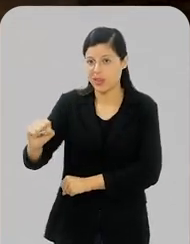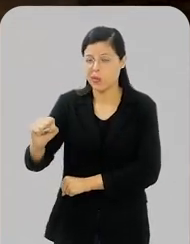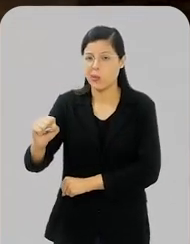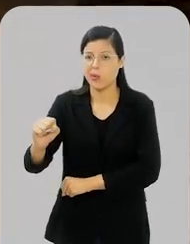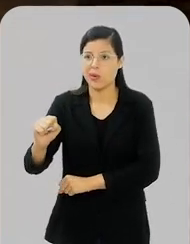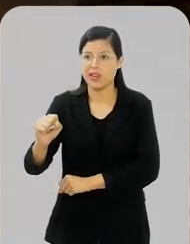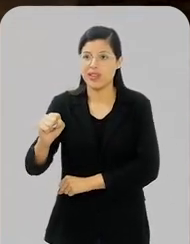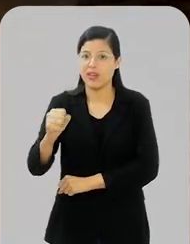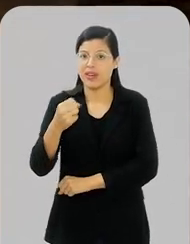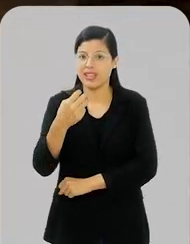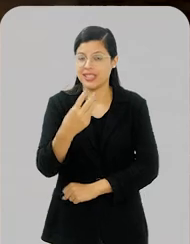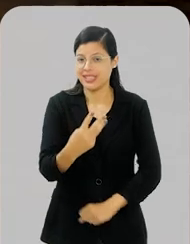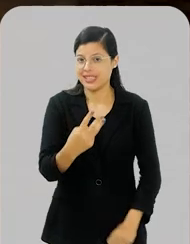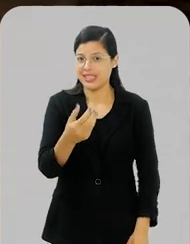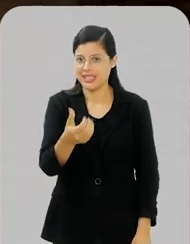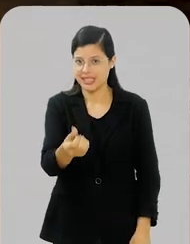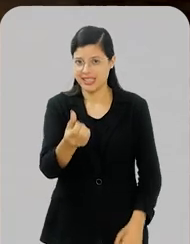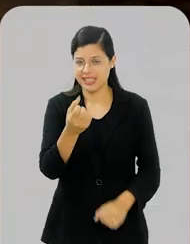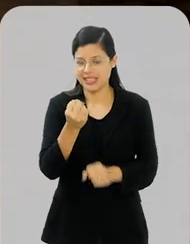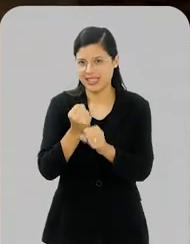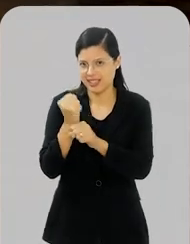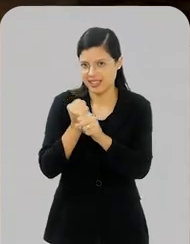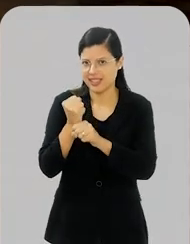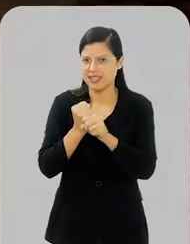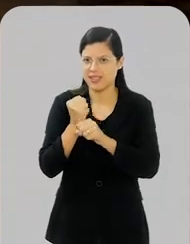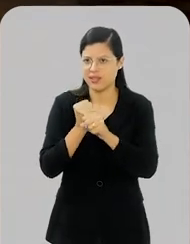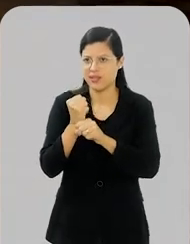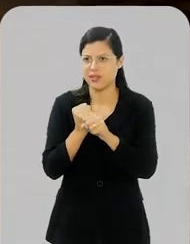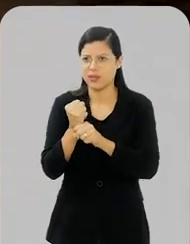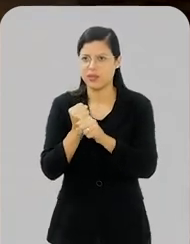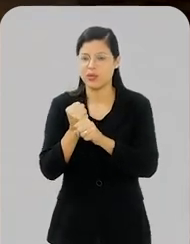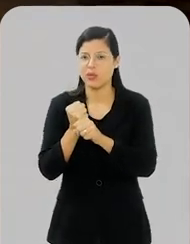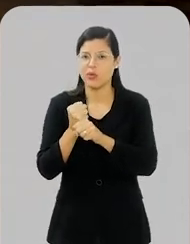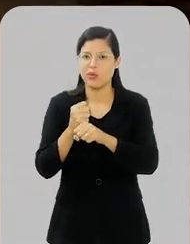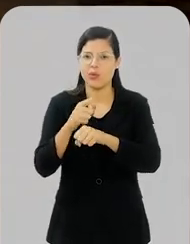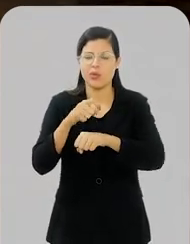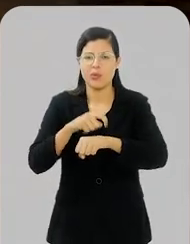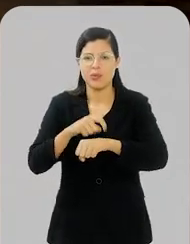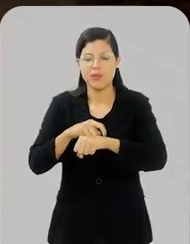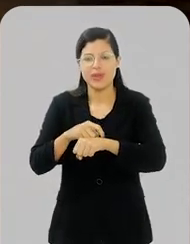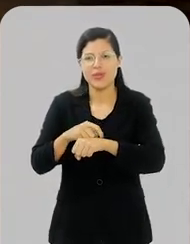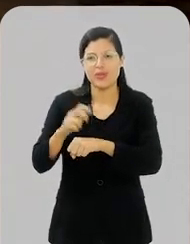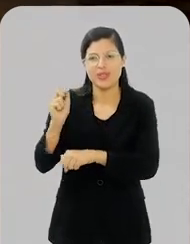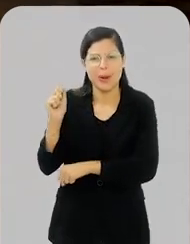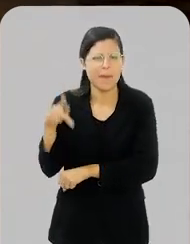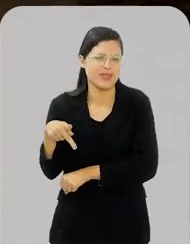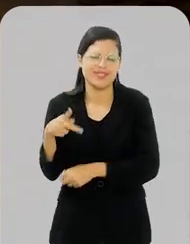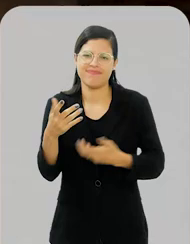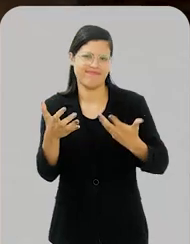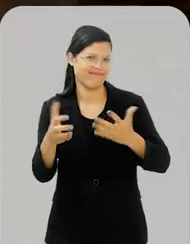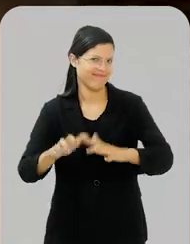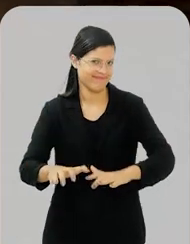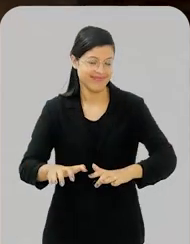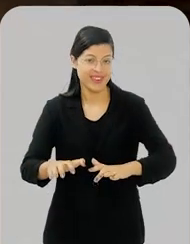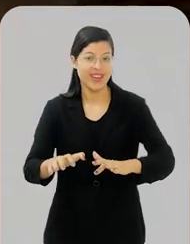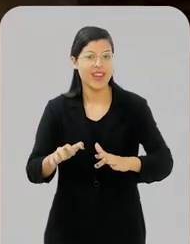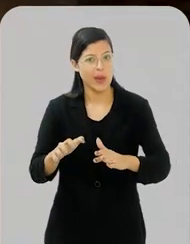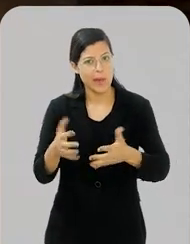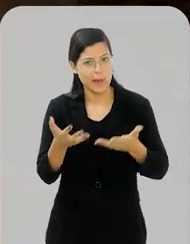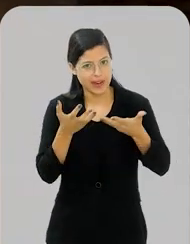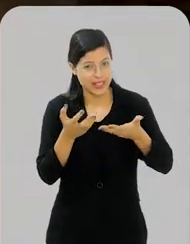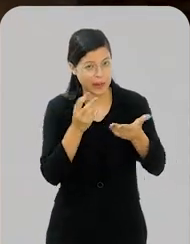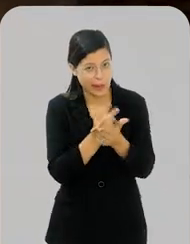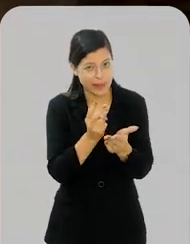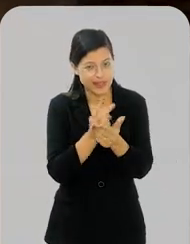1988, portanto são 36 anos, se eu não me engano assim, porque eu, quando chegou a hora da minha aposentadoria, eu não quis me aposentar,